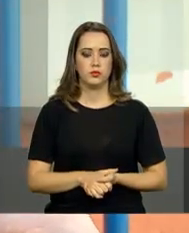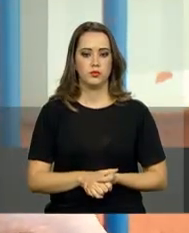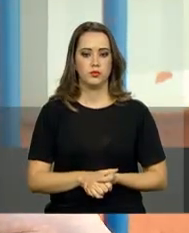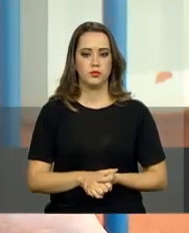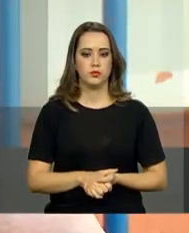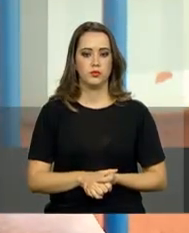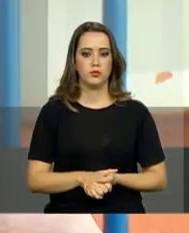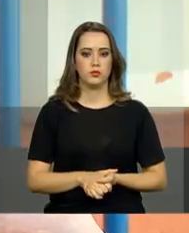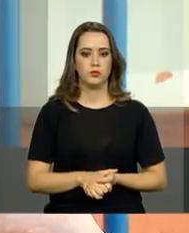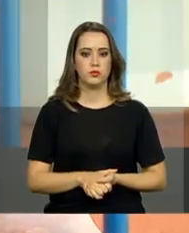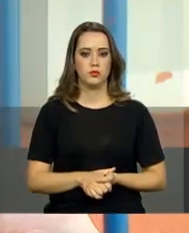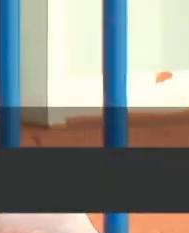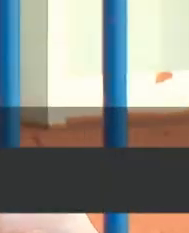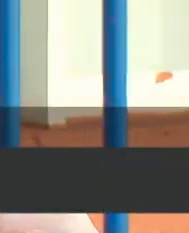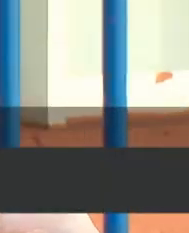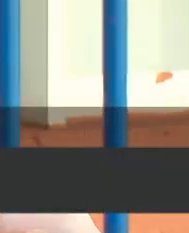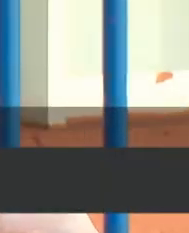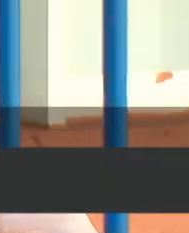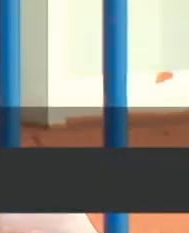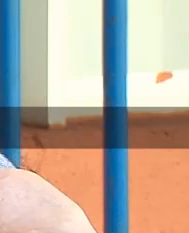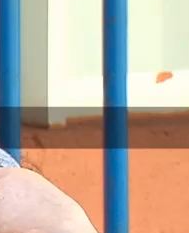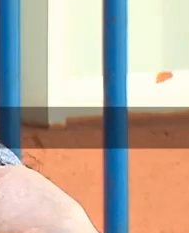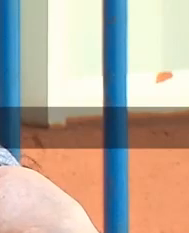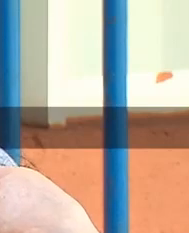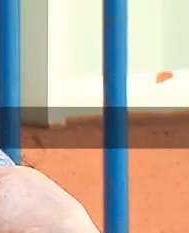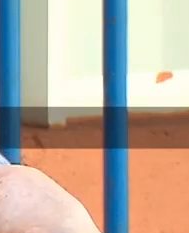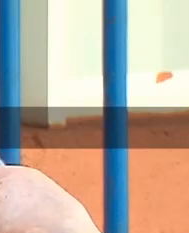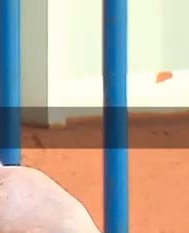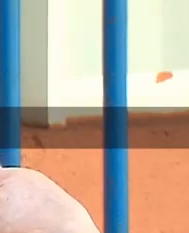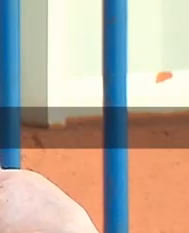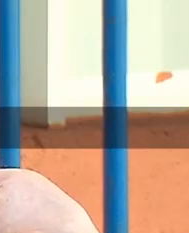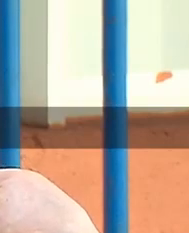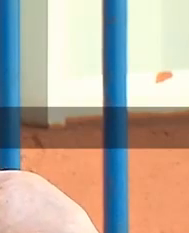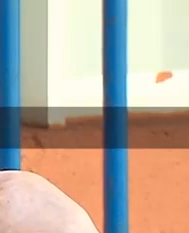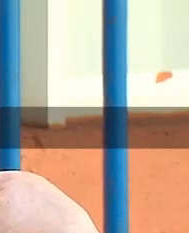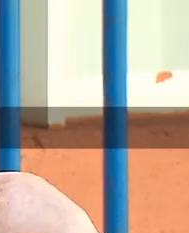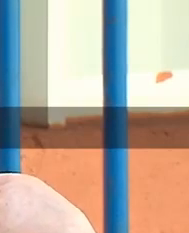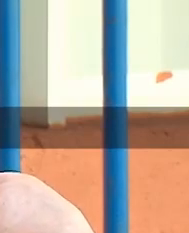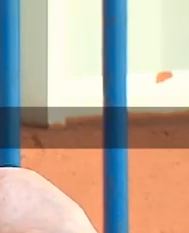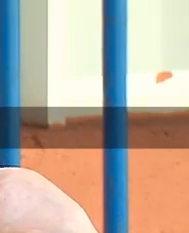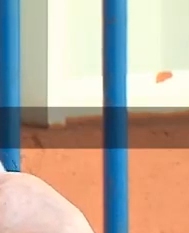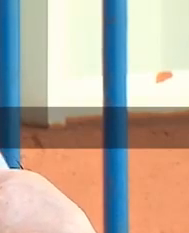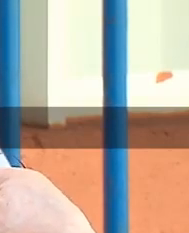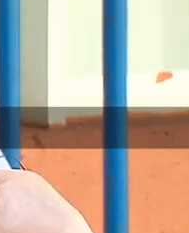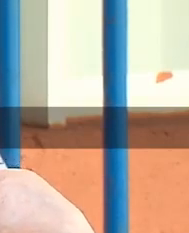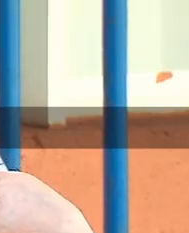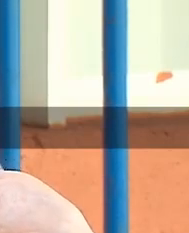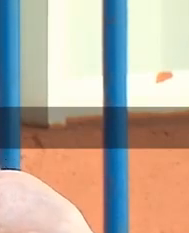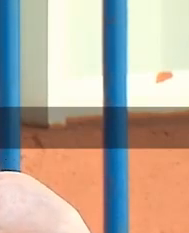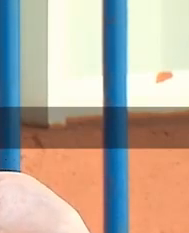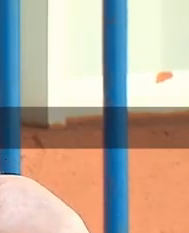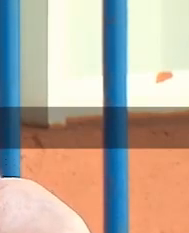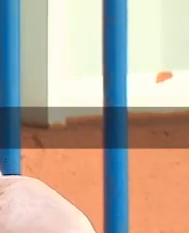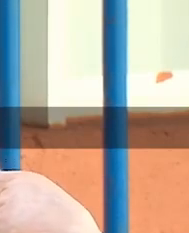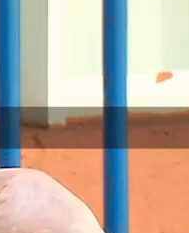penetrava who é meu ano também que binóculo comigo também têm de travar who e